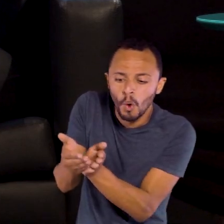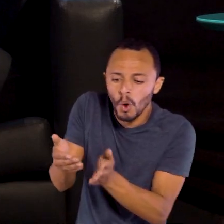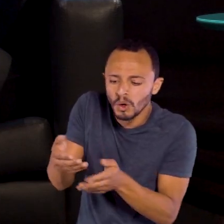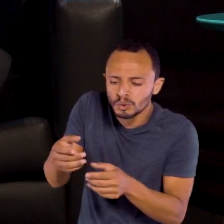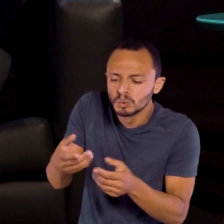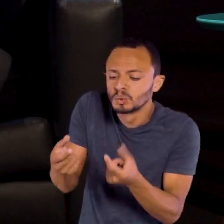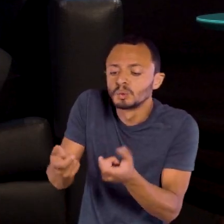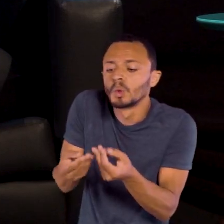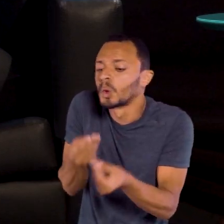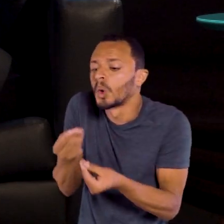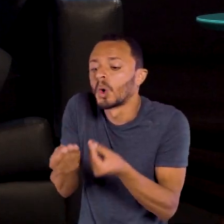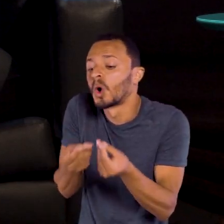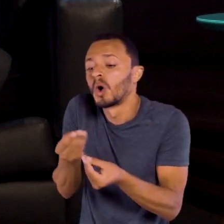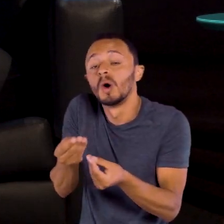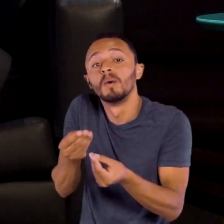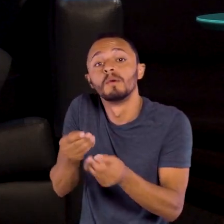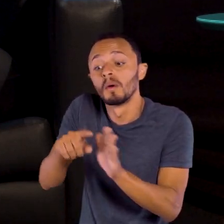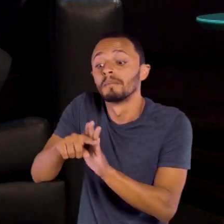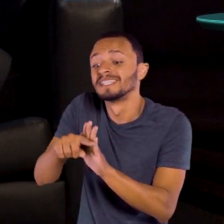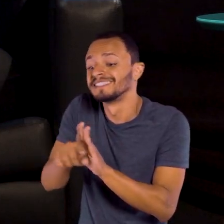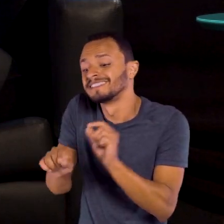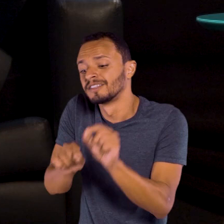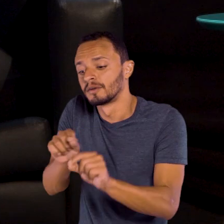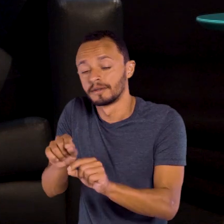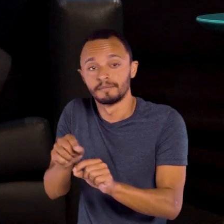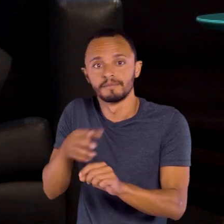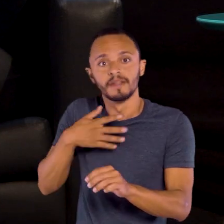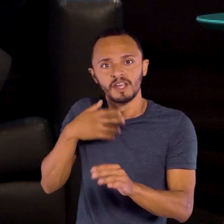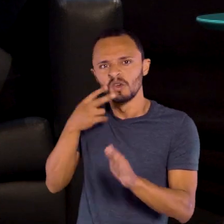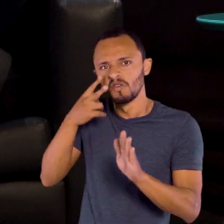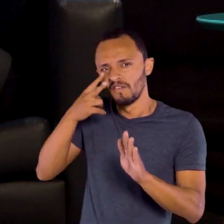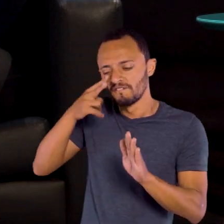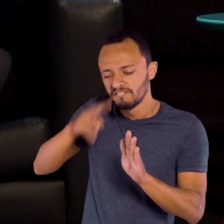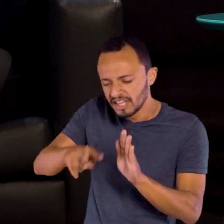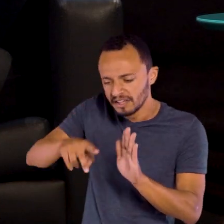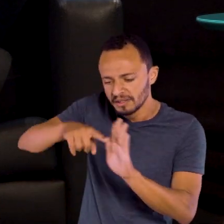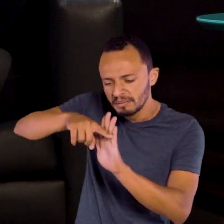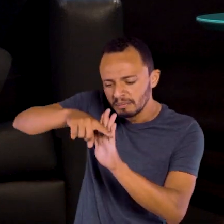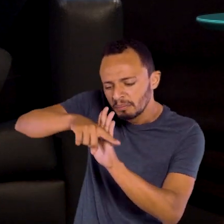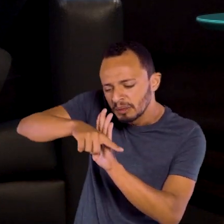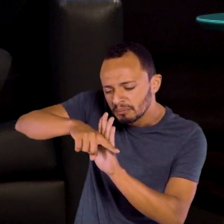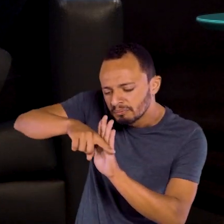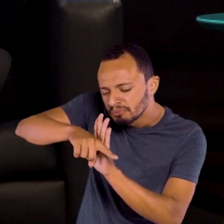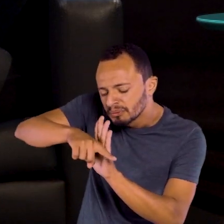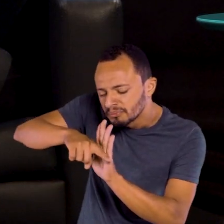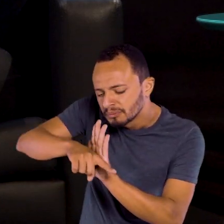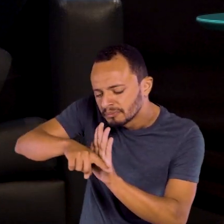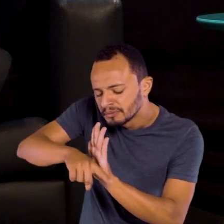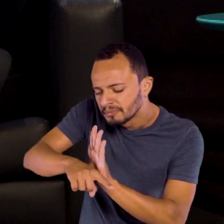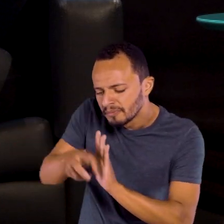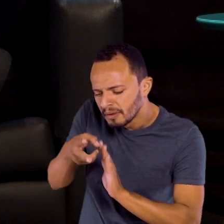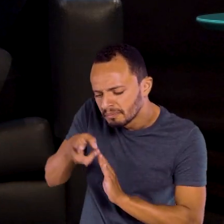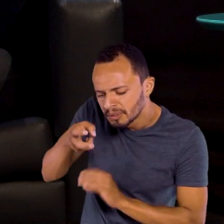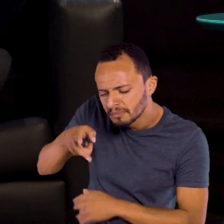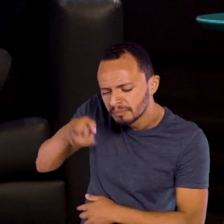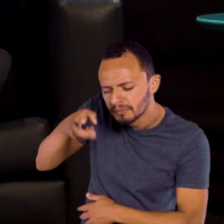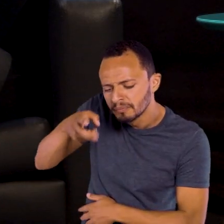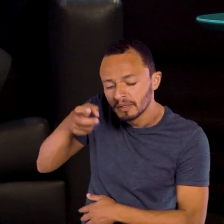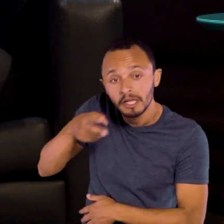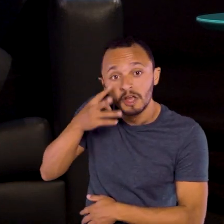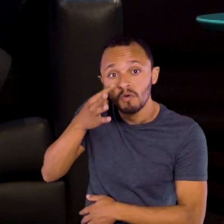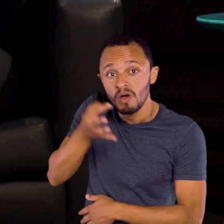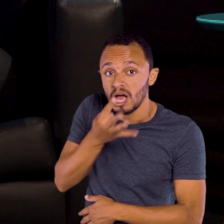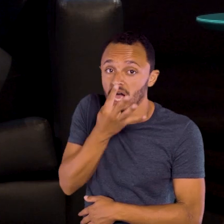história e vi uns objetos dessas escavações e achei aquilo assim tão incrível,